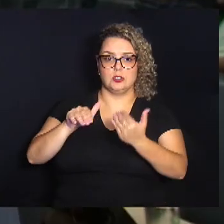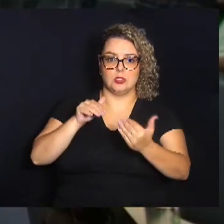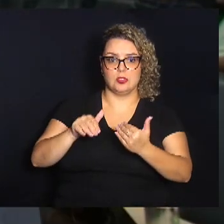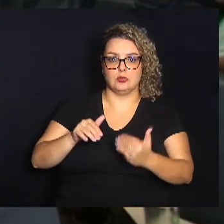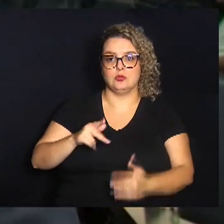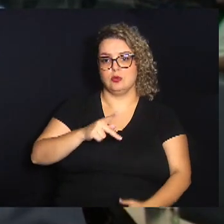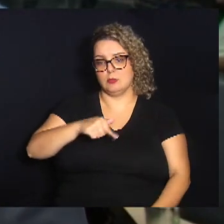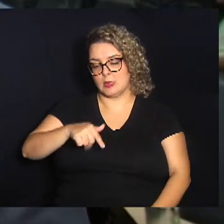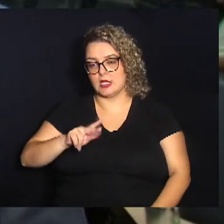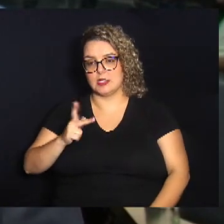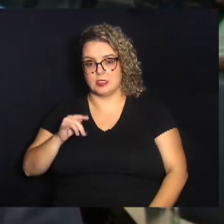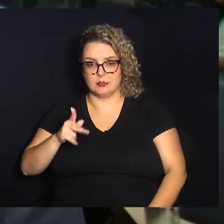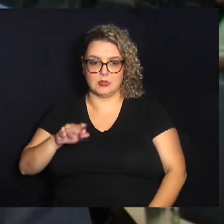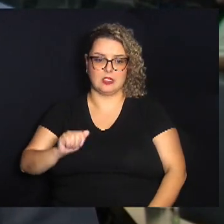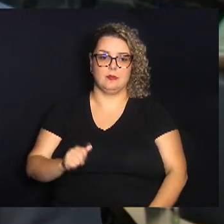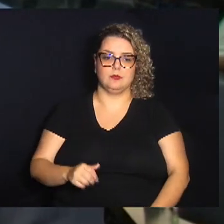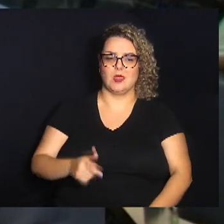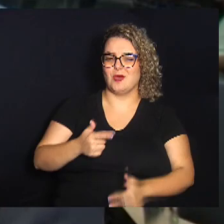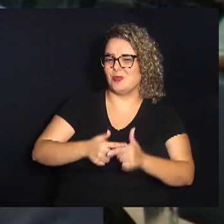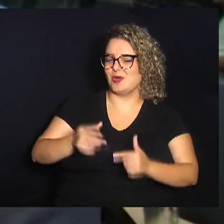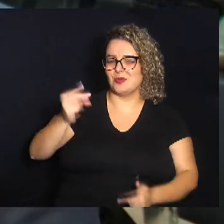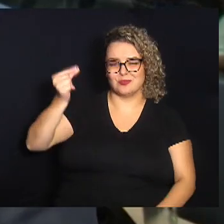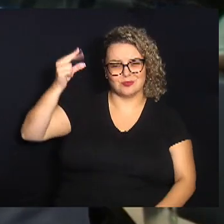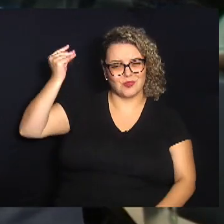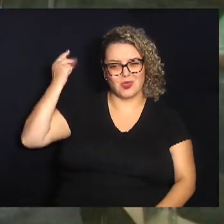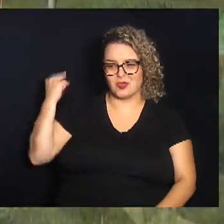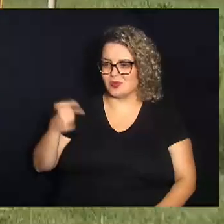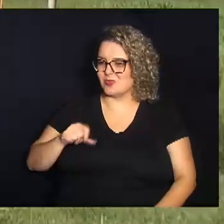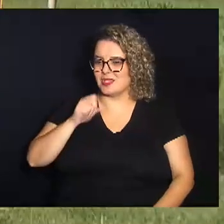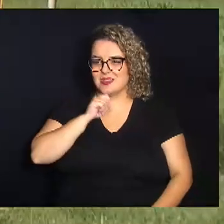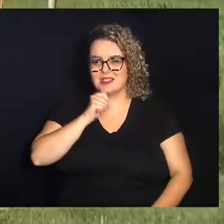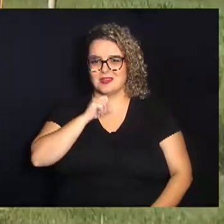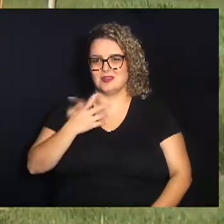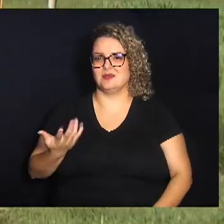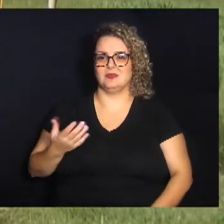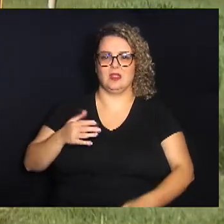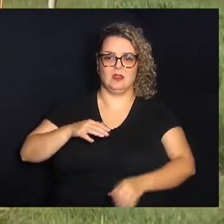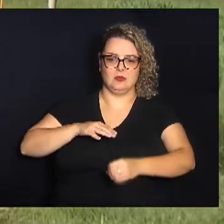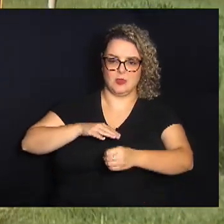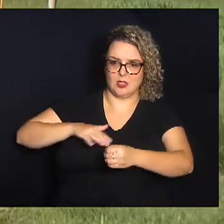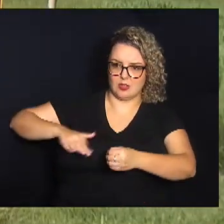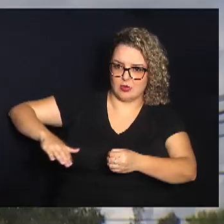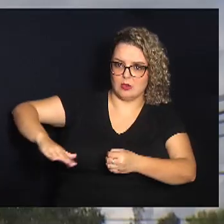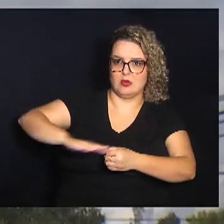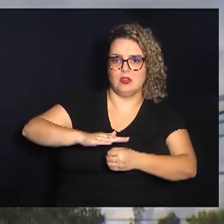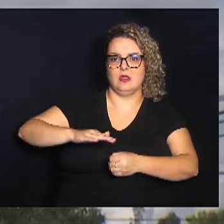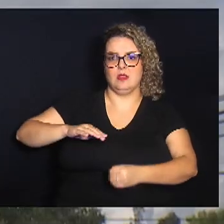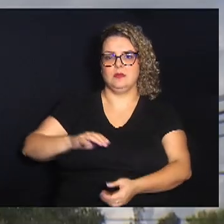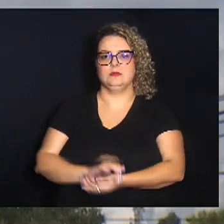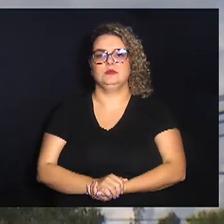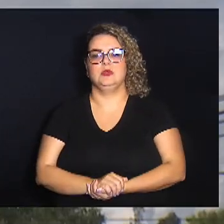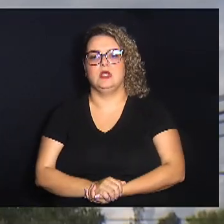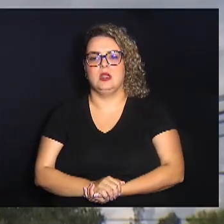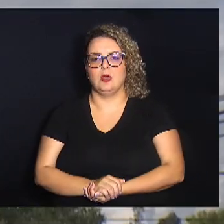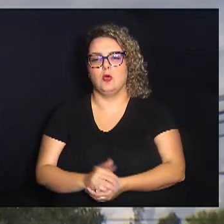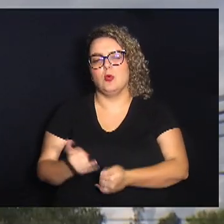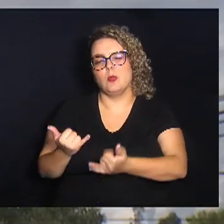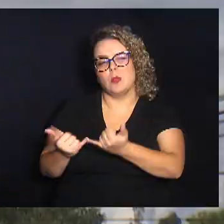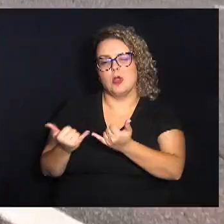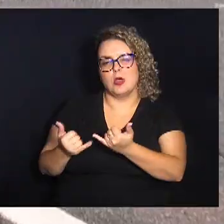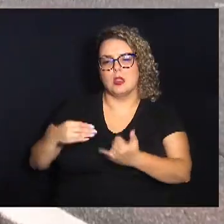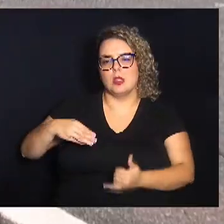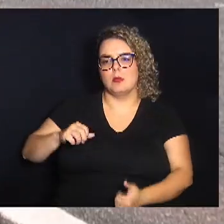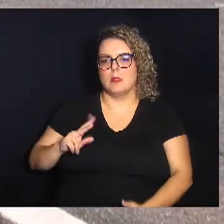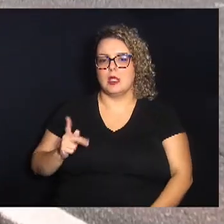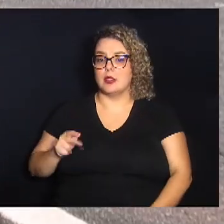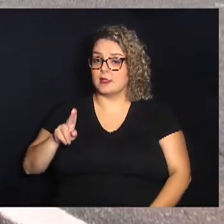Hípica. Ali é um problema antigo, né, que envolve desde a rotatória ali da Decathlon, né, pegando ali um pouquinho da